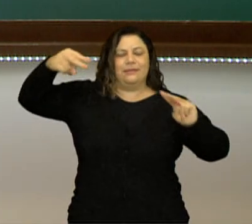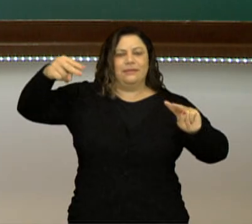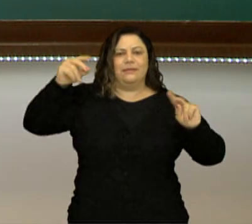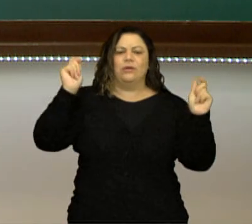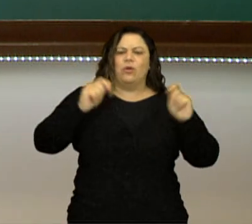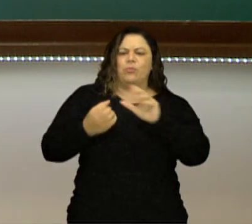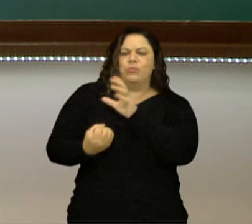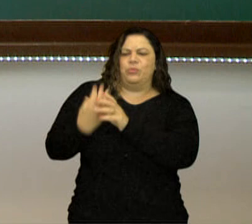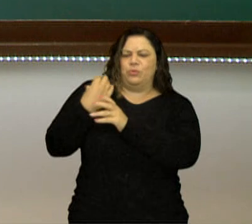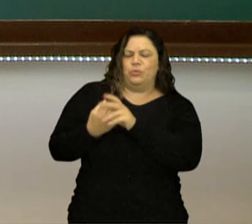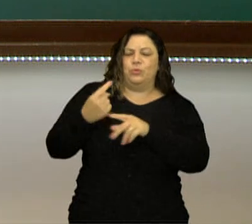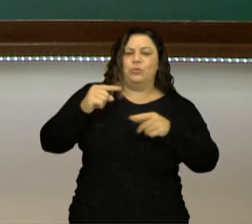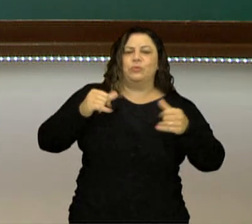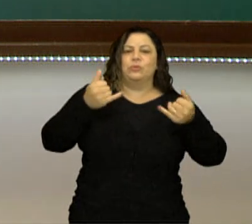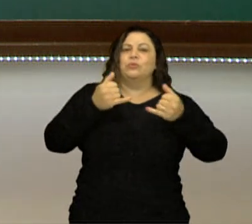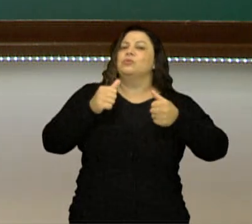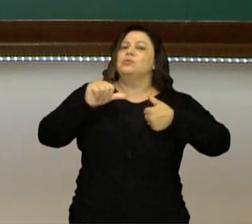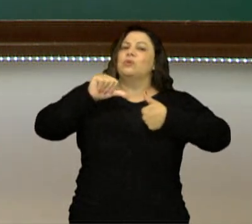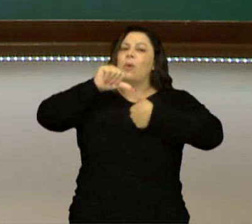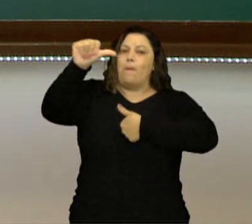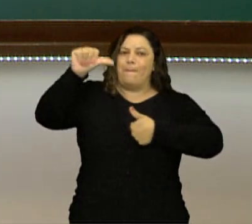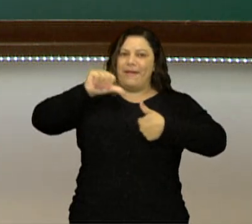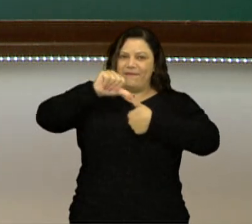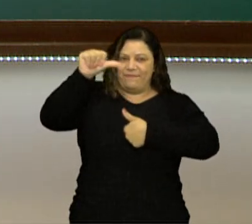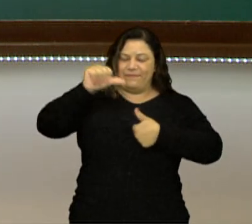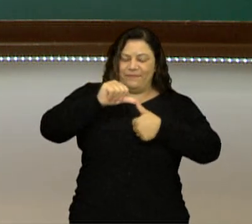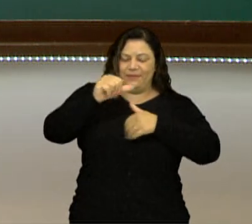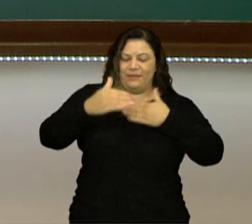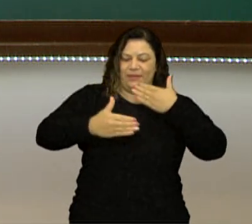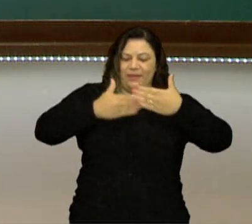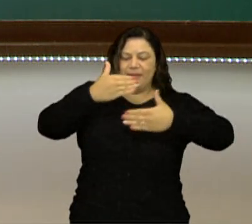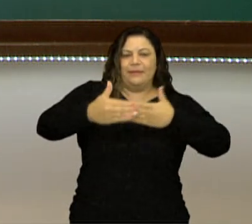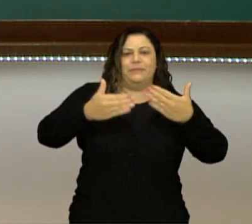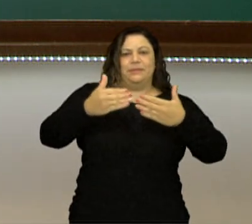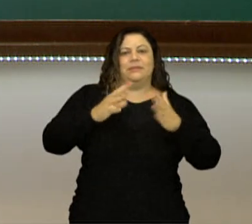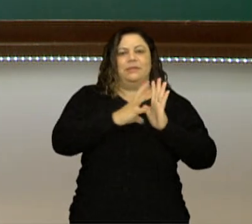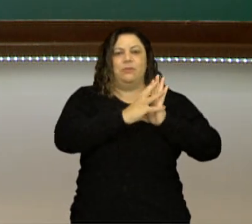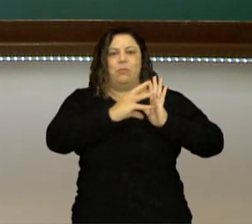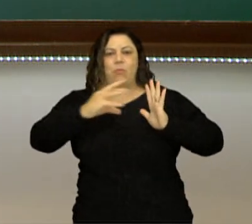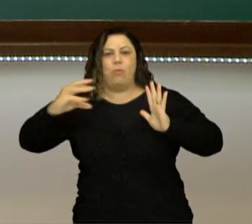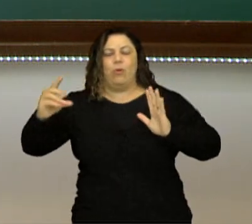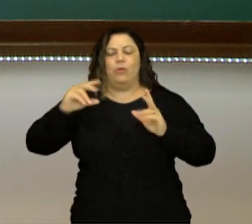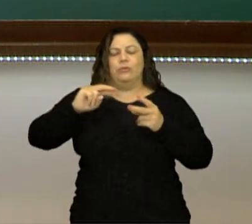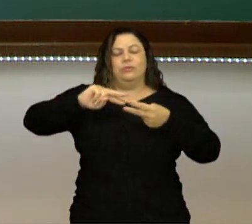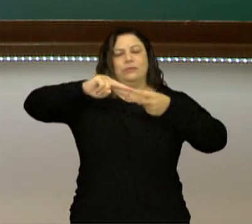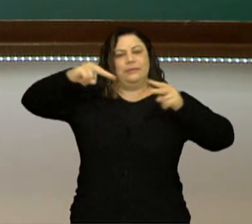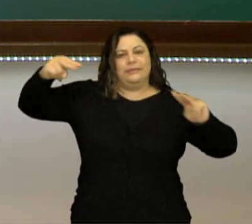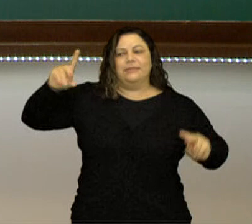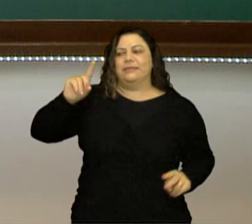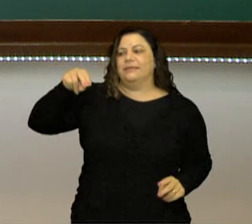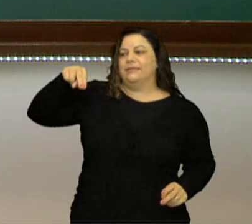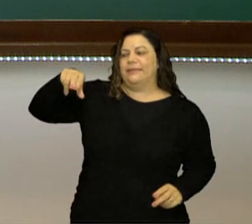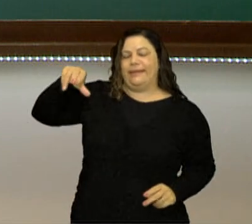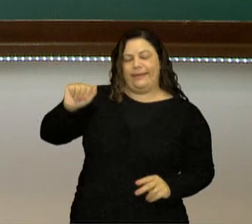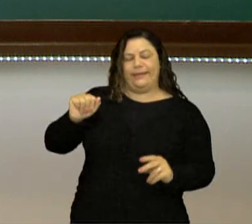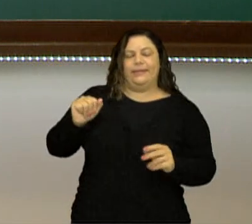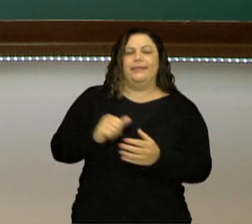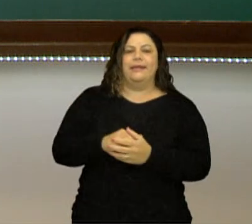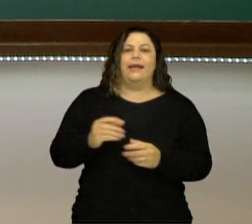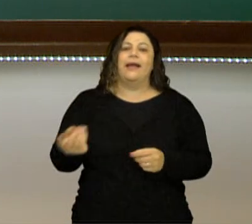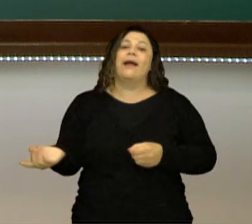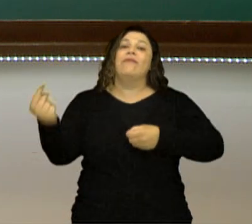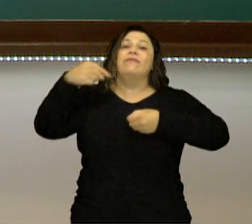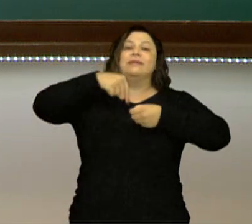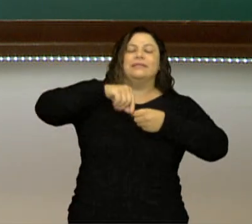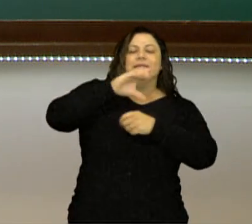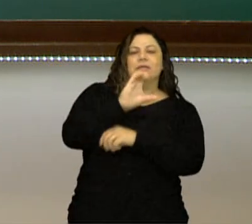produz-se uma fita de RNA mensageiro a partir daquele molde de DNA. Essa fita vai até o citoplasma, vai